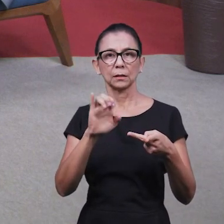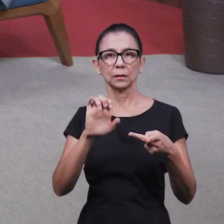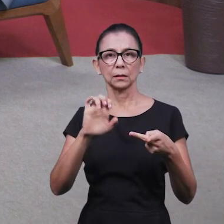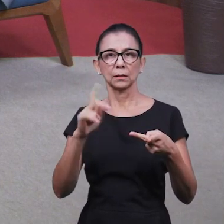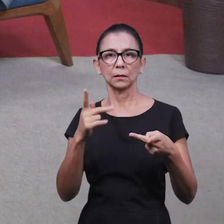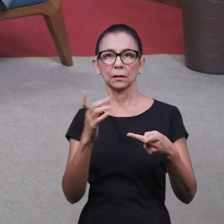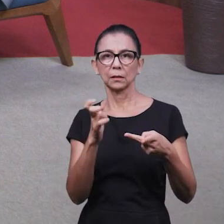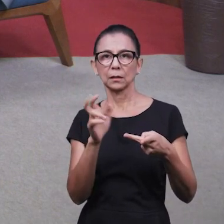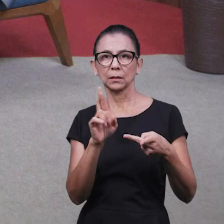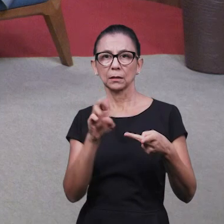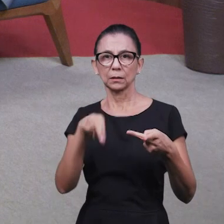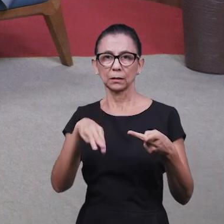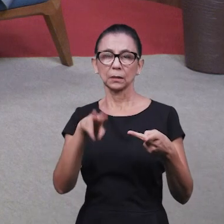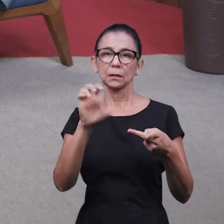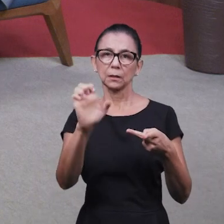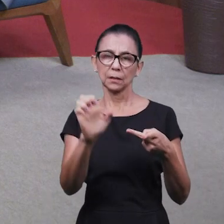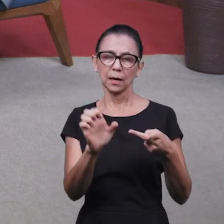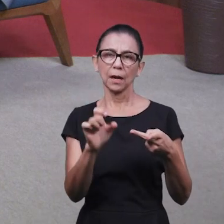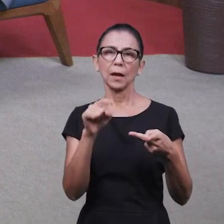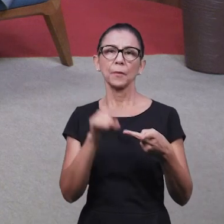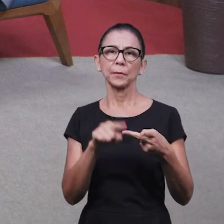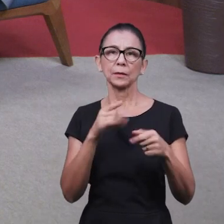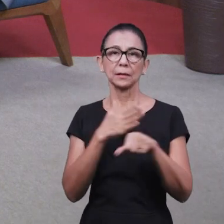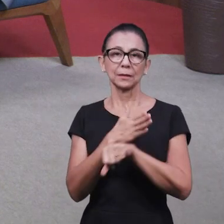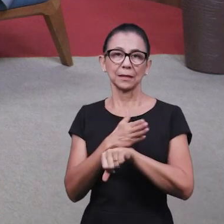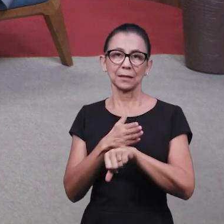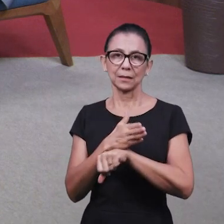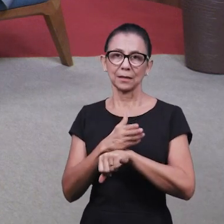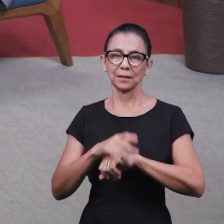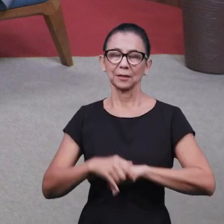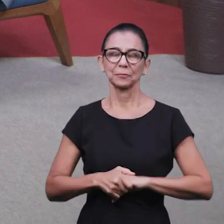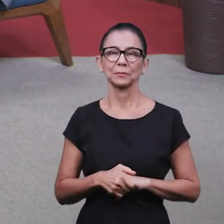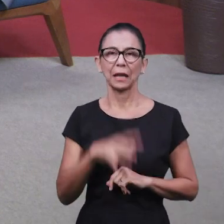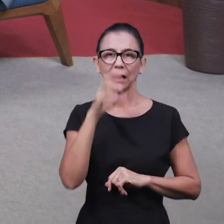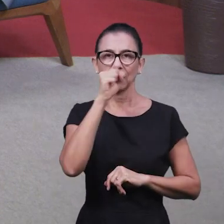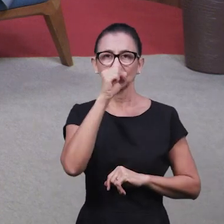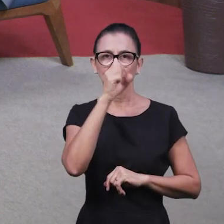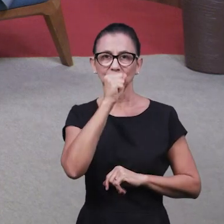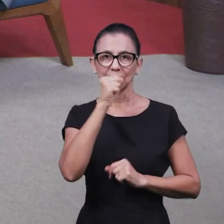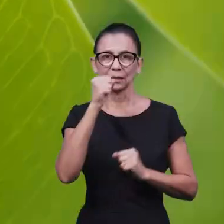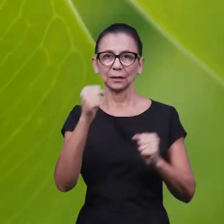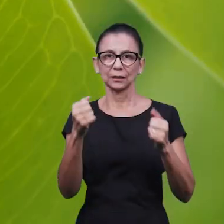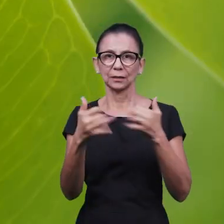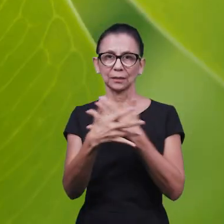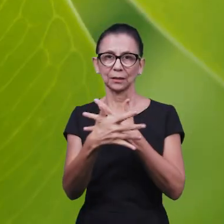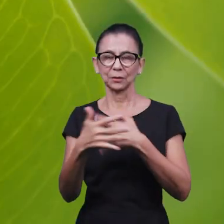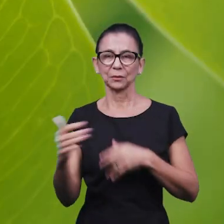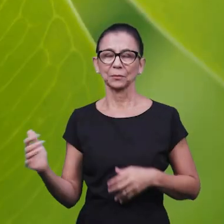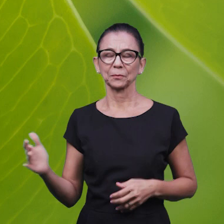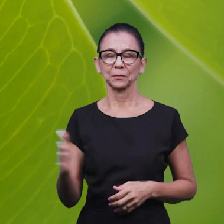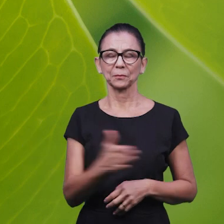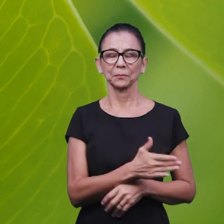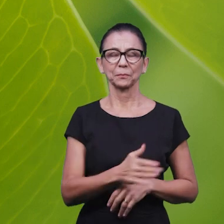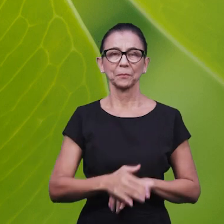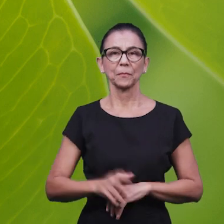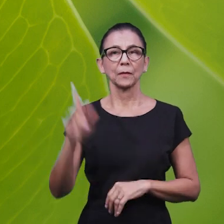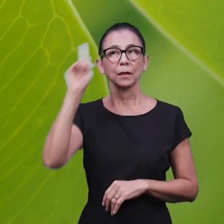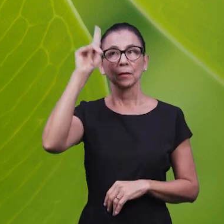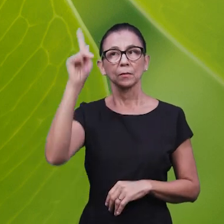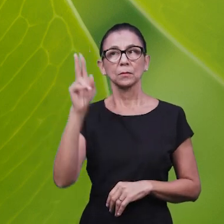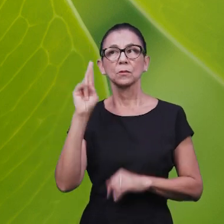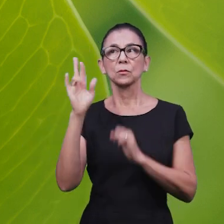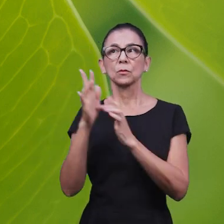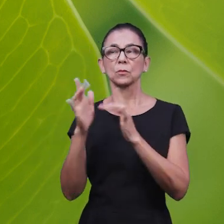igreja Laranjeira Central, aqui no município de Serra, no estado do Espírito Santo. Vamos assistir. A paz do Senhor Jesus, irmãos. Meu